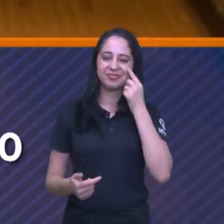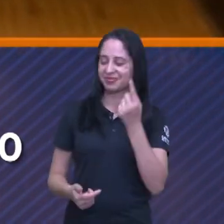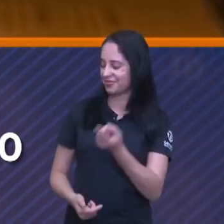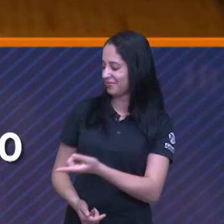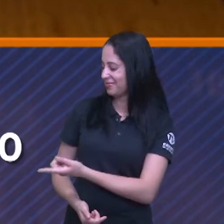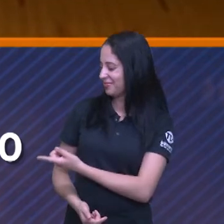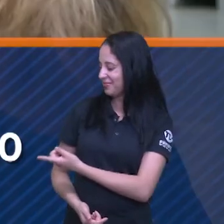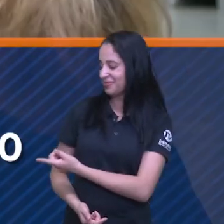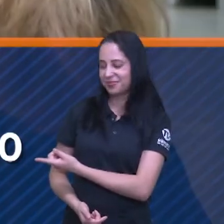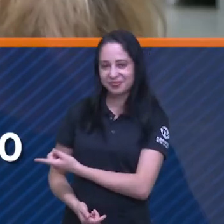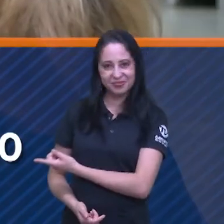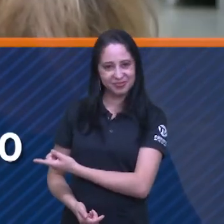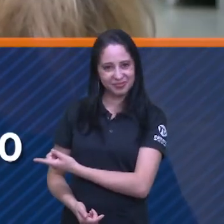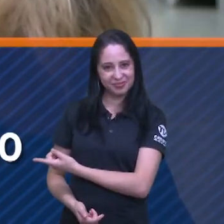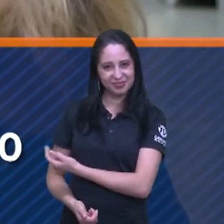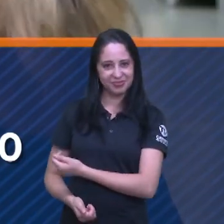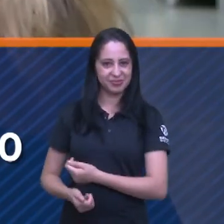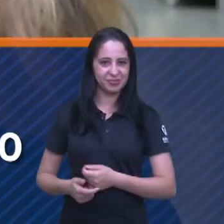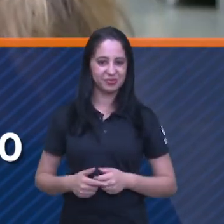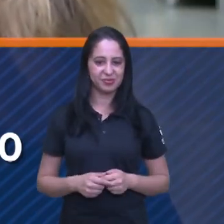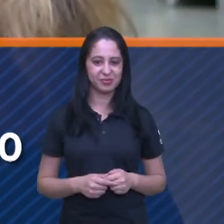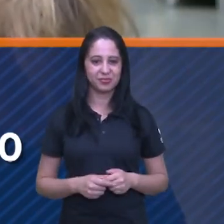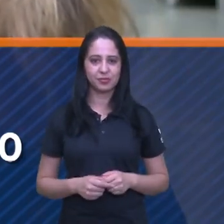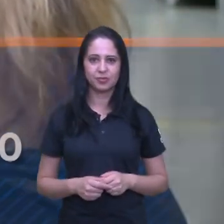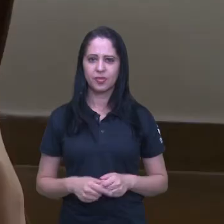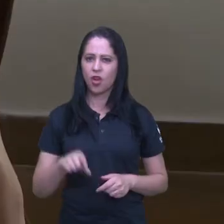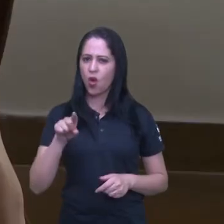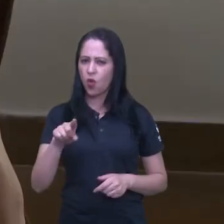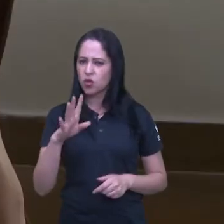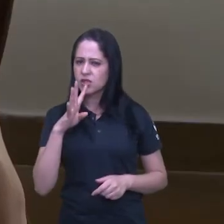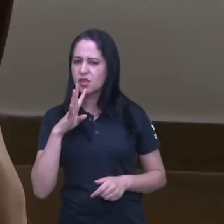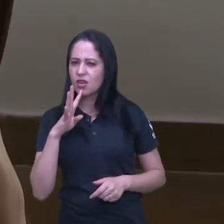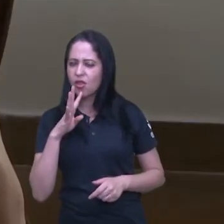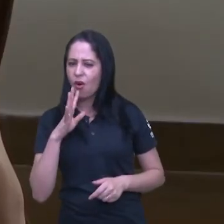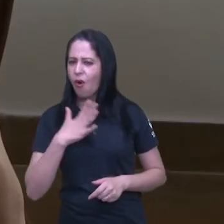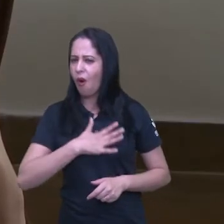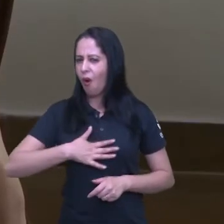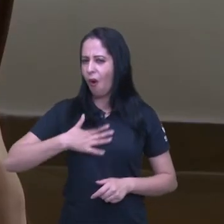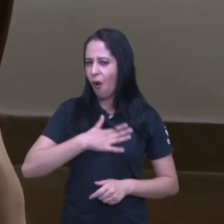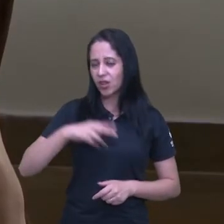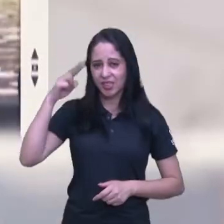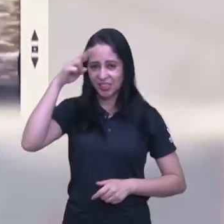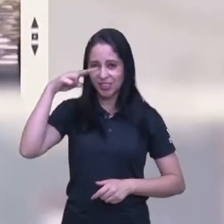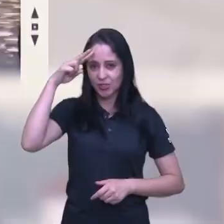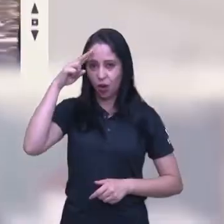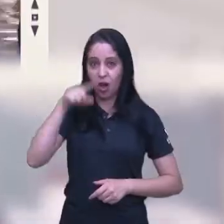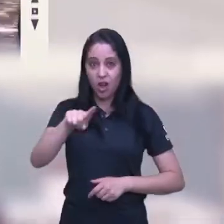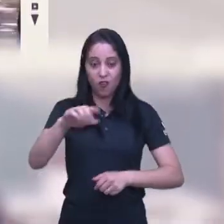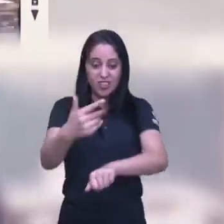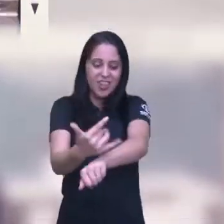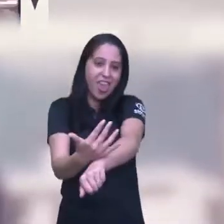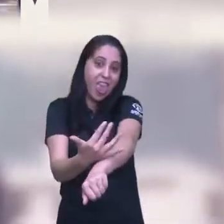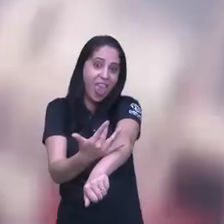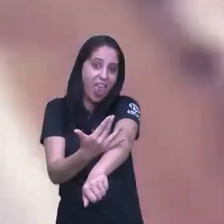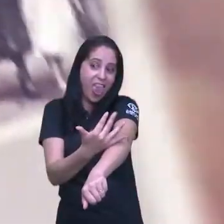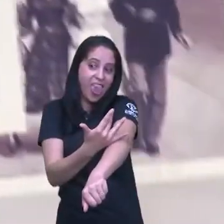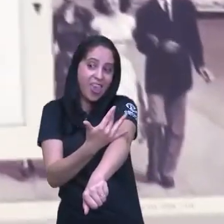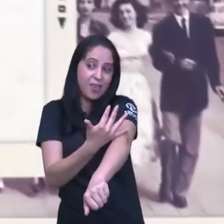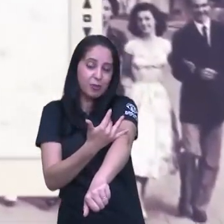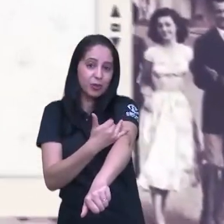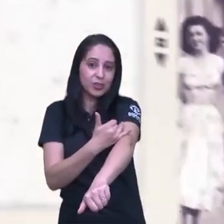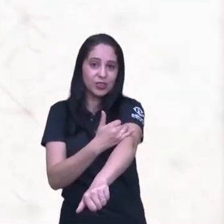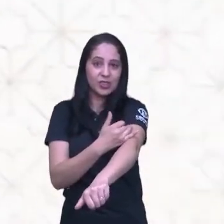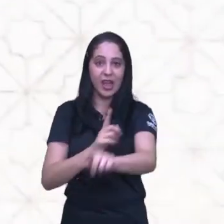Todas as terças e Quintas sempre às 2:30 da tarde e quem gosta de boas histórias vai se emocionar com